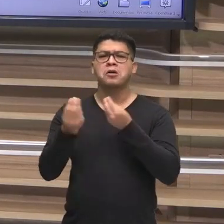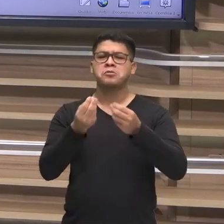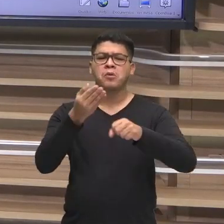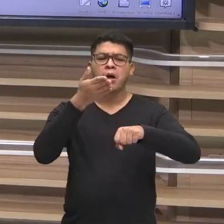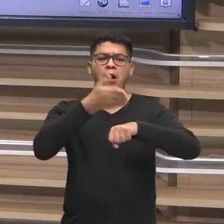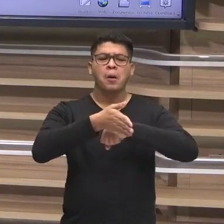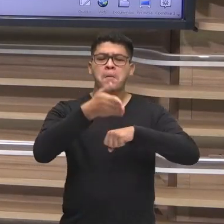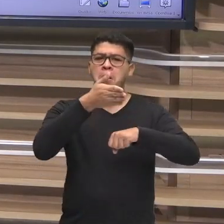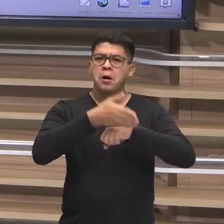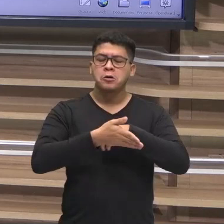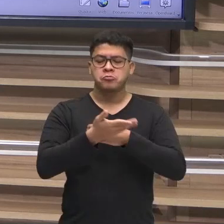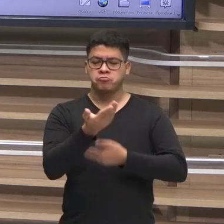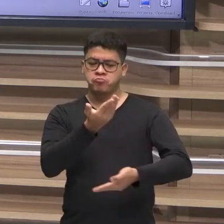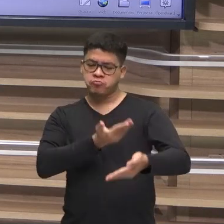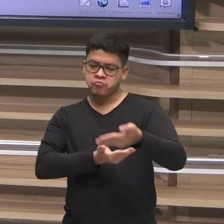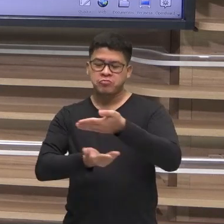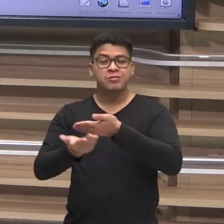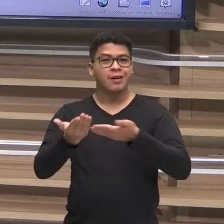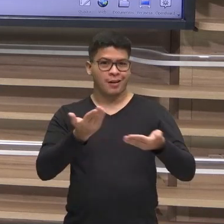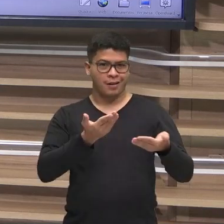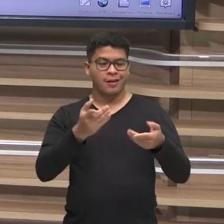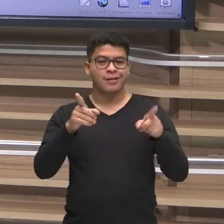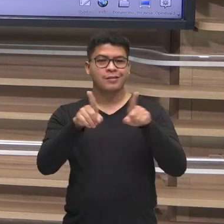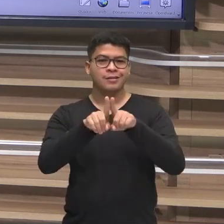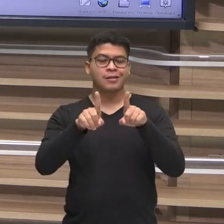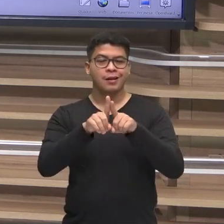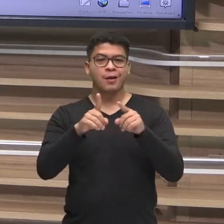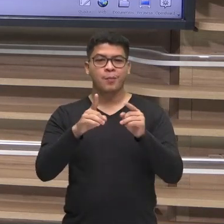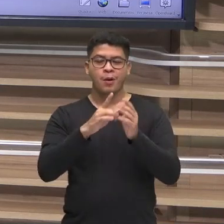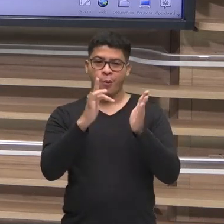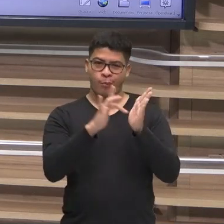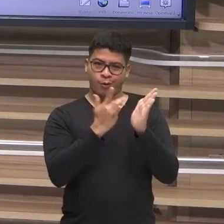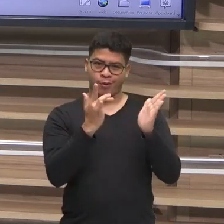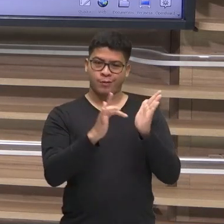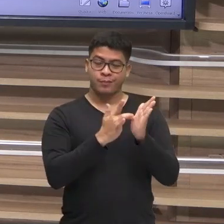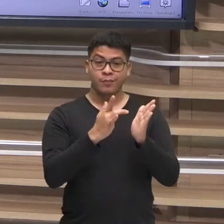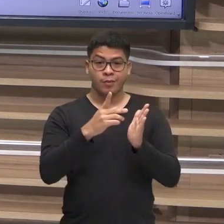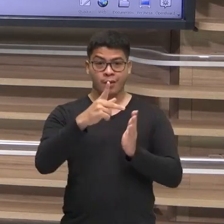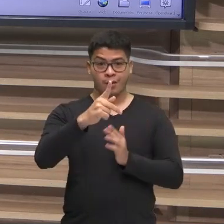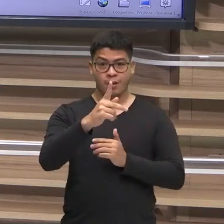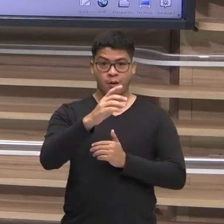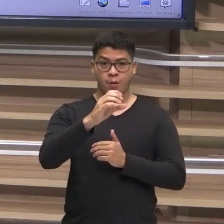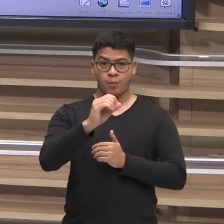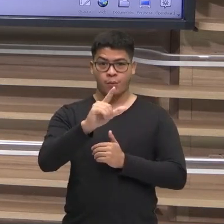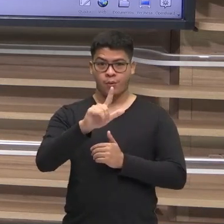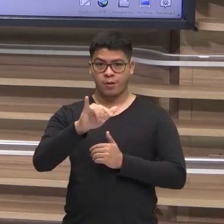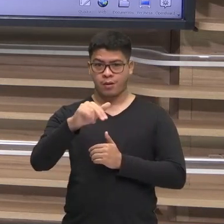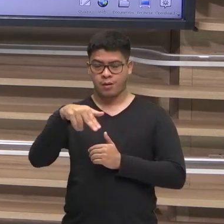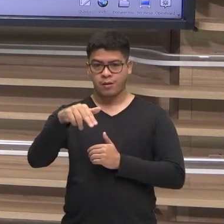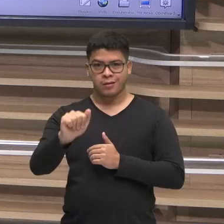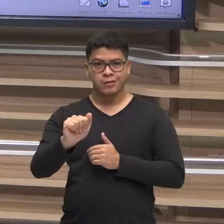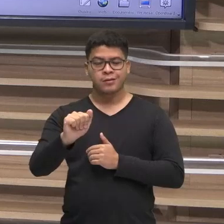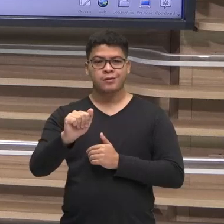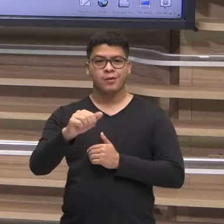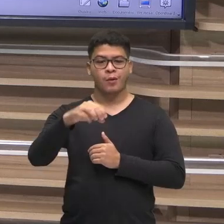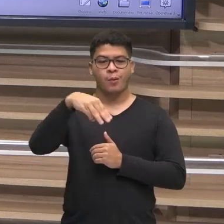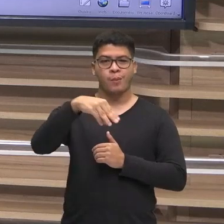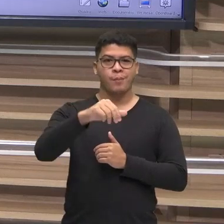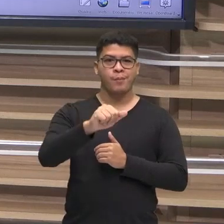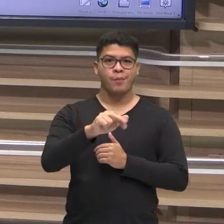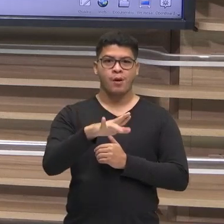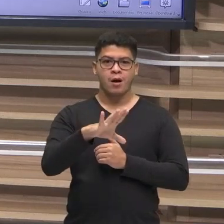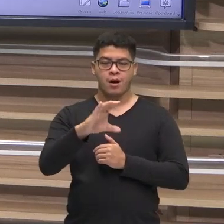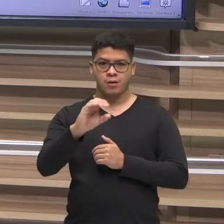aqui no chat, ou seja, aqui pelo aplicativo. Então, a gente tem a presença da Poliana, da Cláudia, do Mário Antônio também, que está